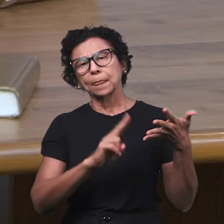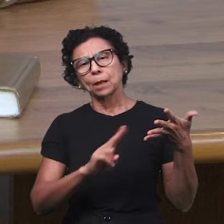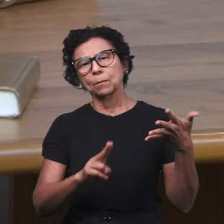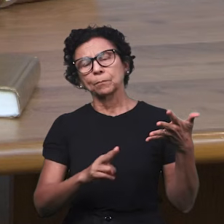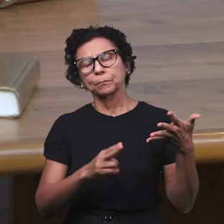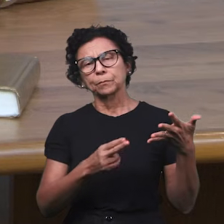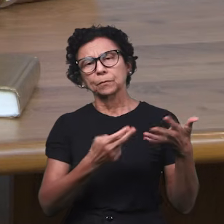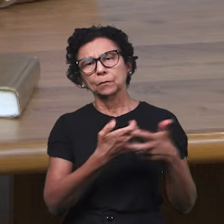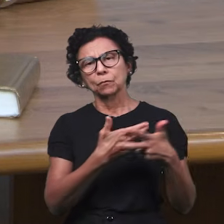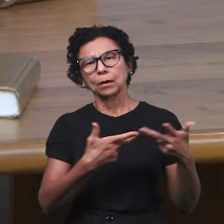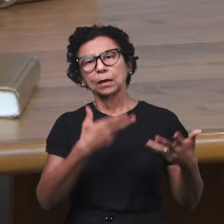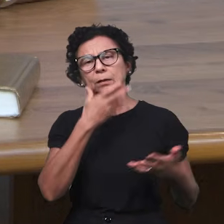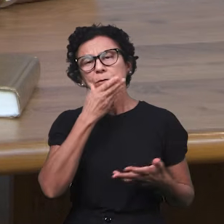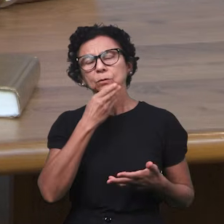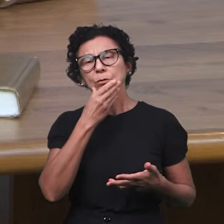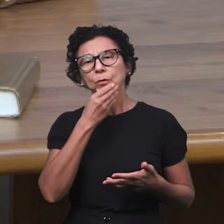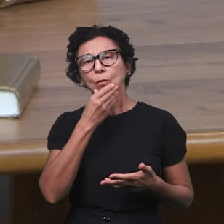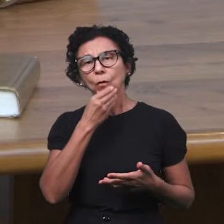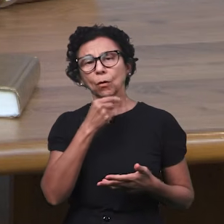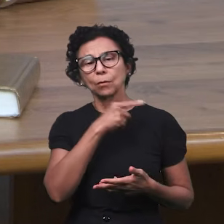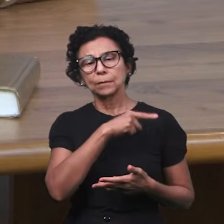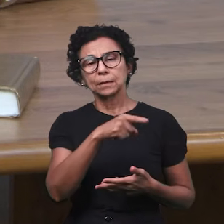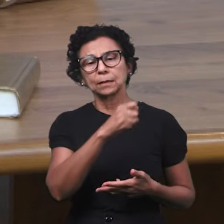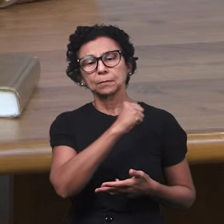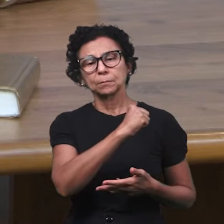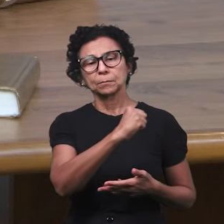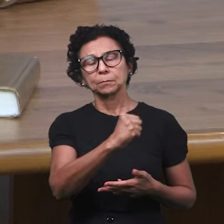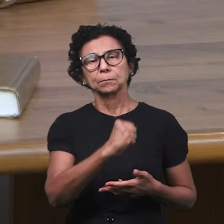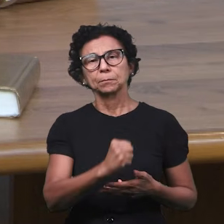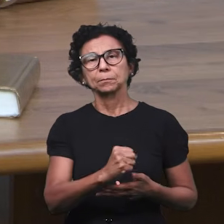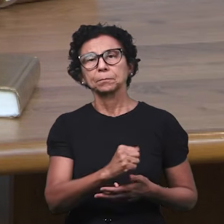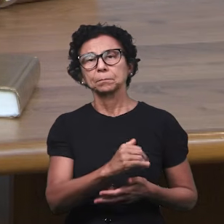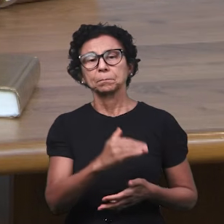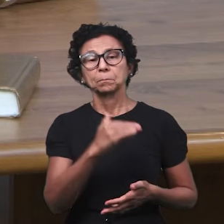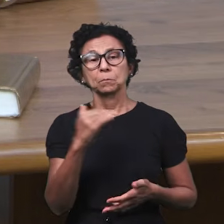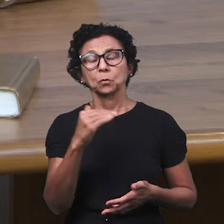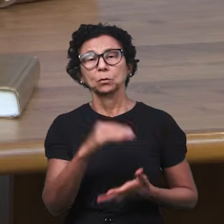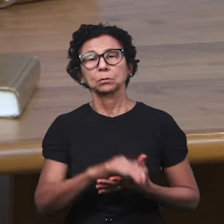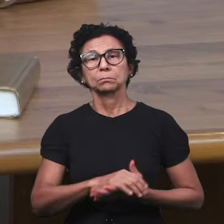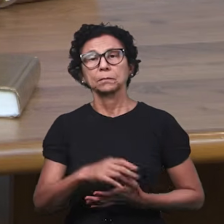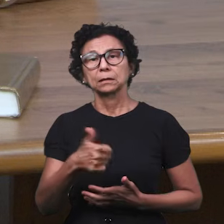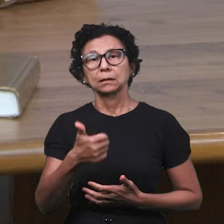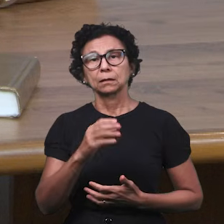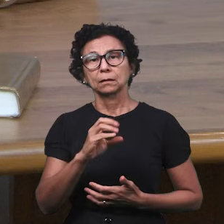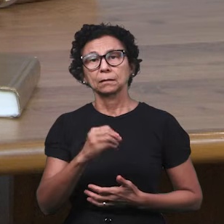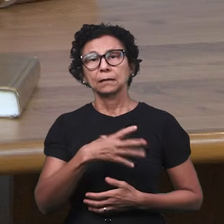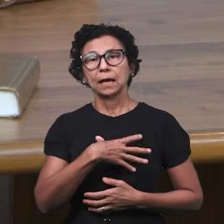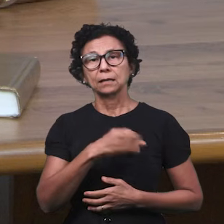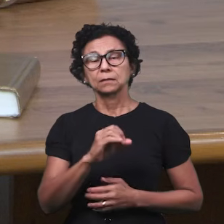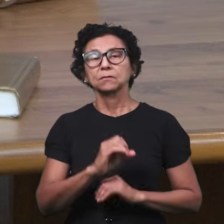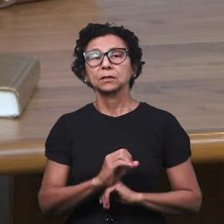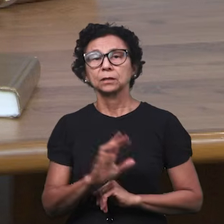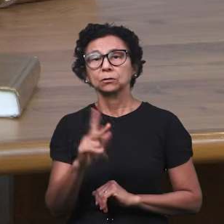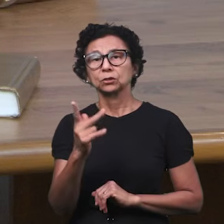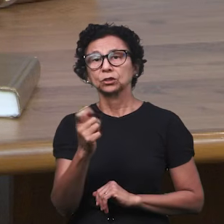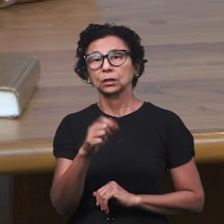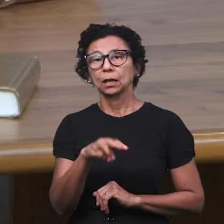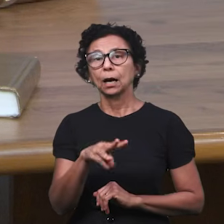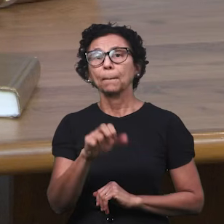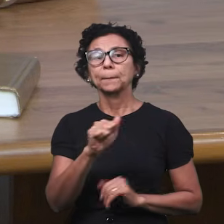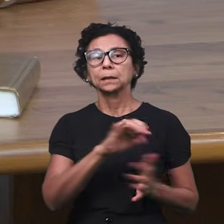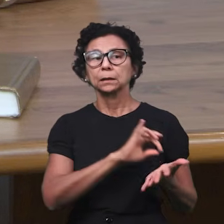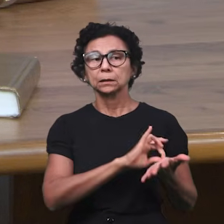e a Aridai, e a Vaizata. Os 10 filhos de Amã, filho de